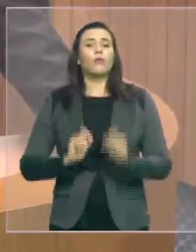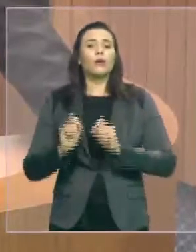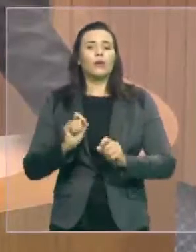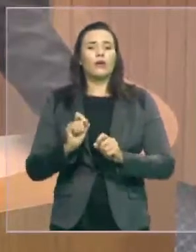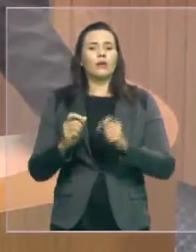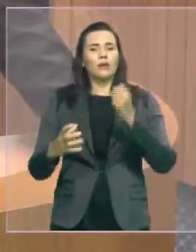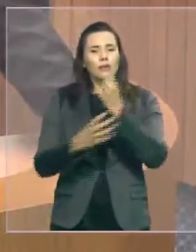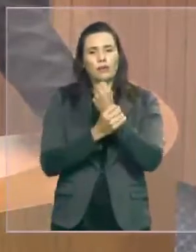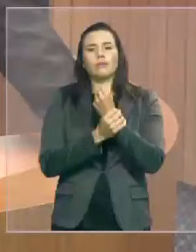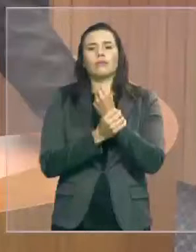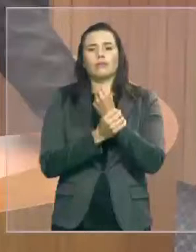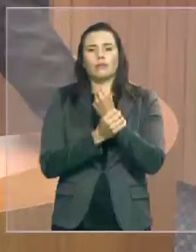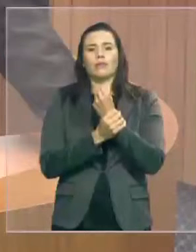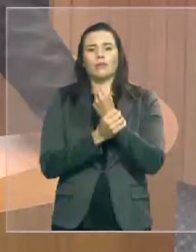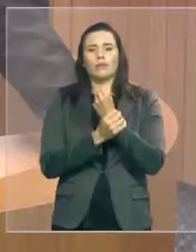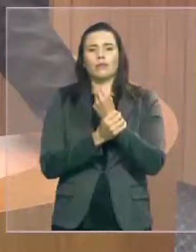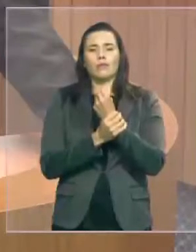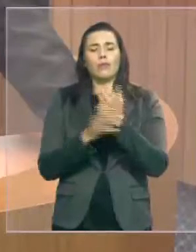defesa.